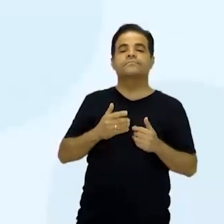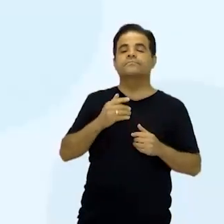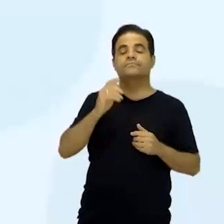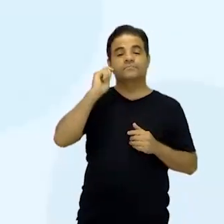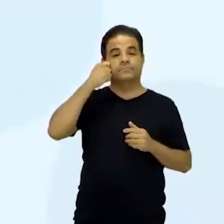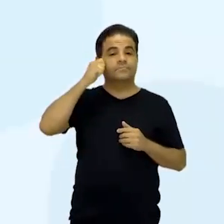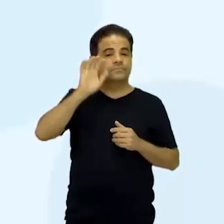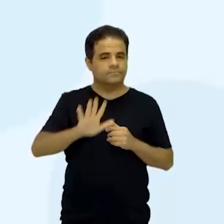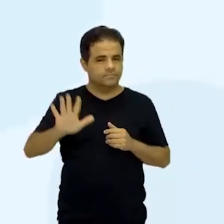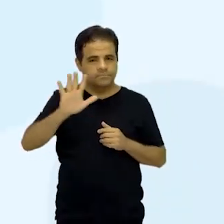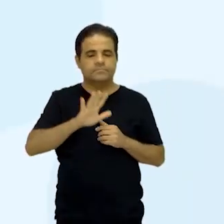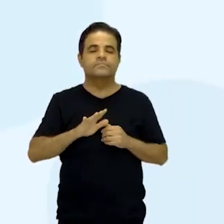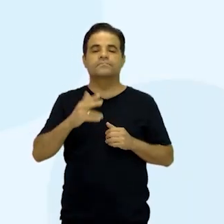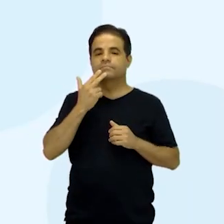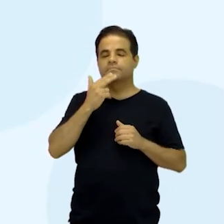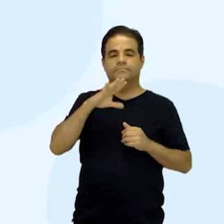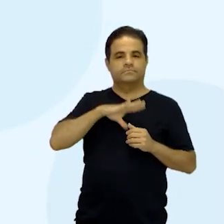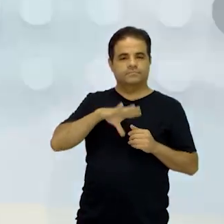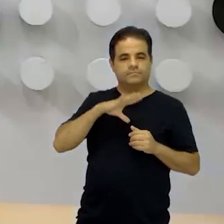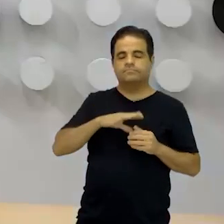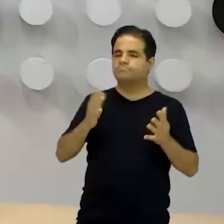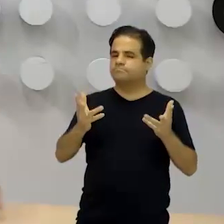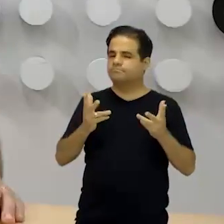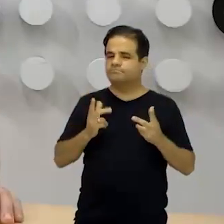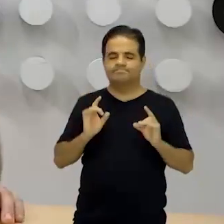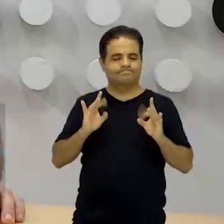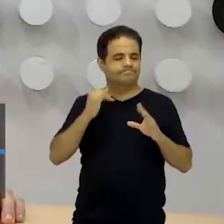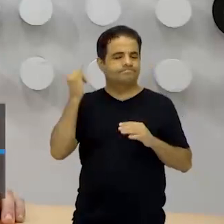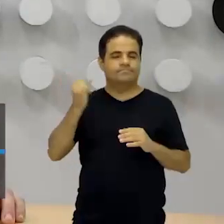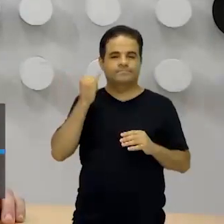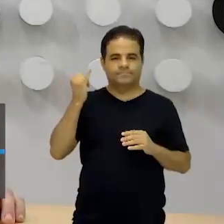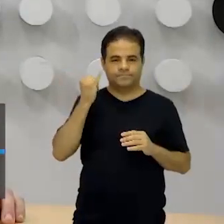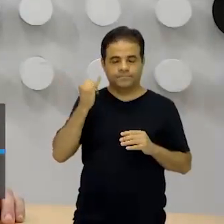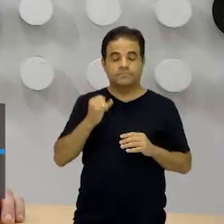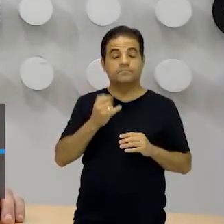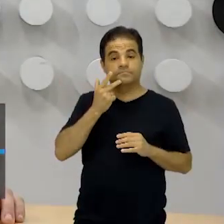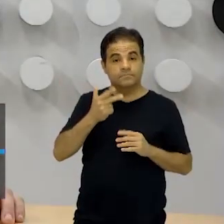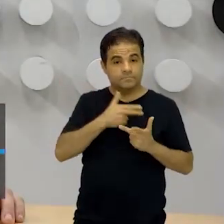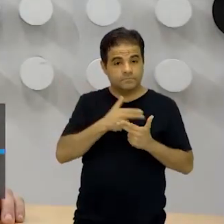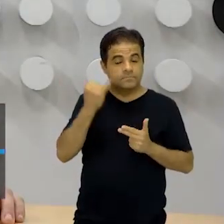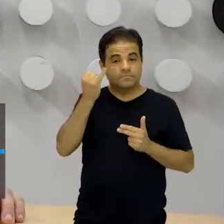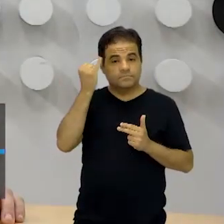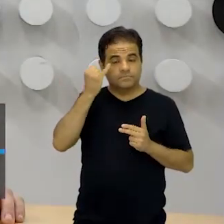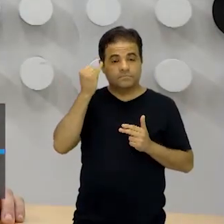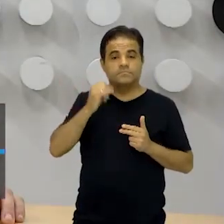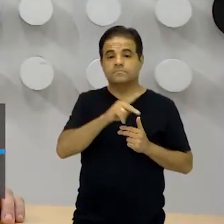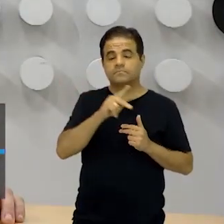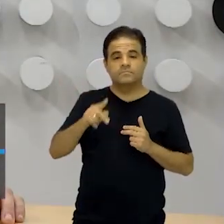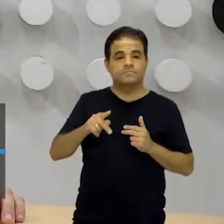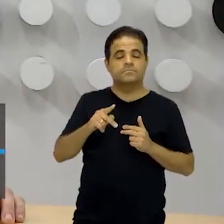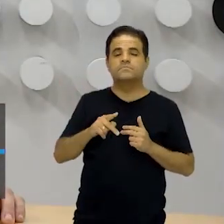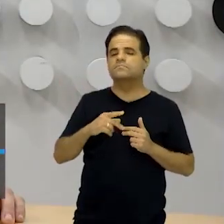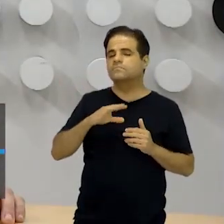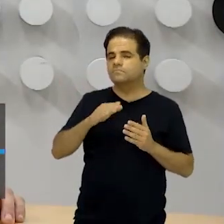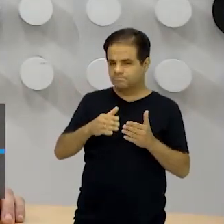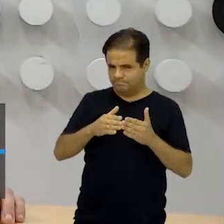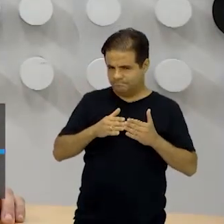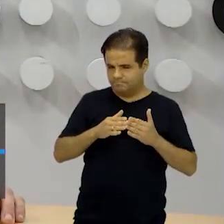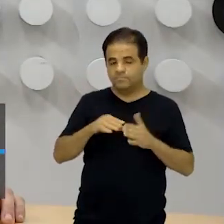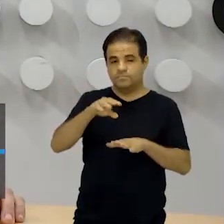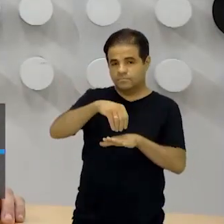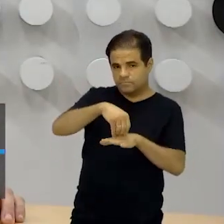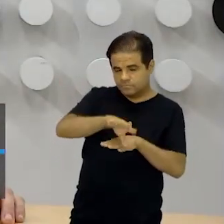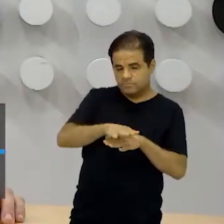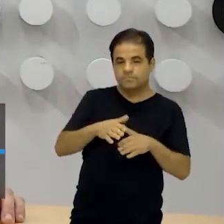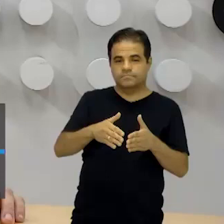Portuguesa, tema sensacional, maravilhoso, espetacular e importantíssimo. Por falar em coisas importantíssimas, professora Tayana, com licença para eu dar um recadinho na aula